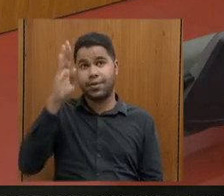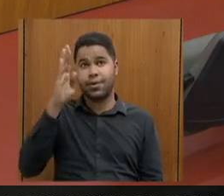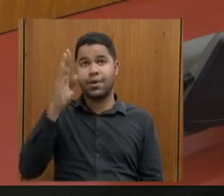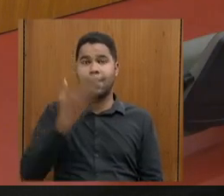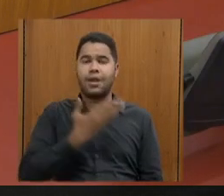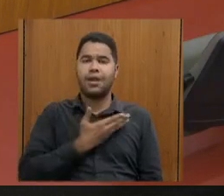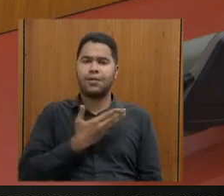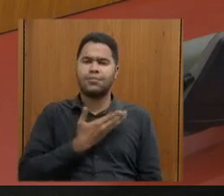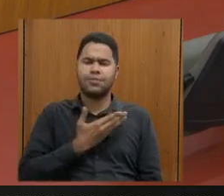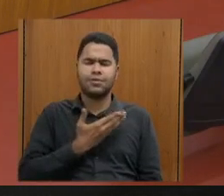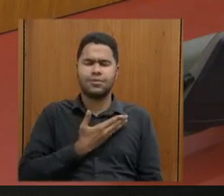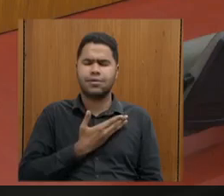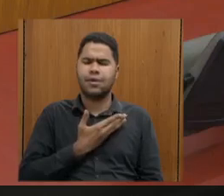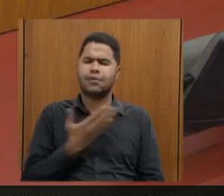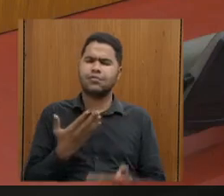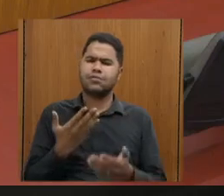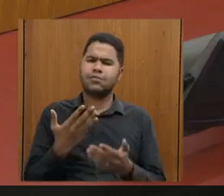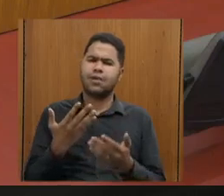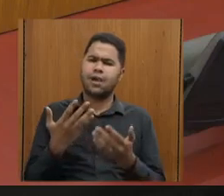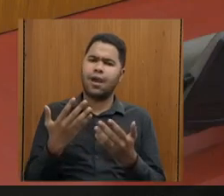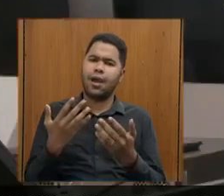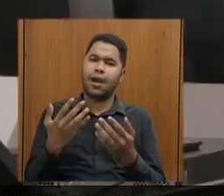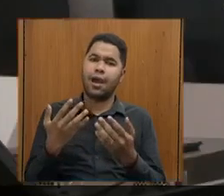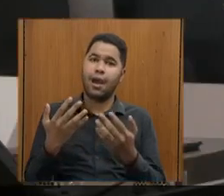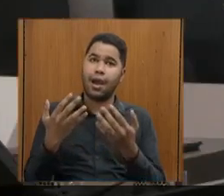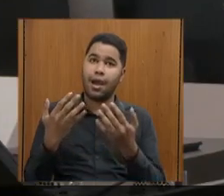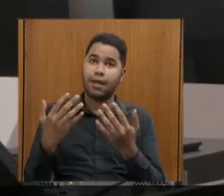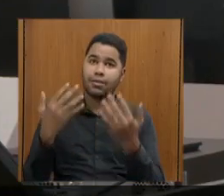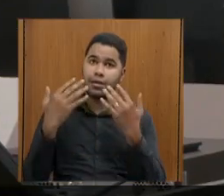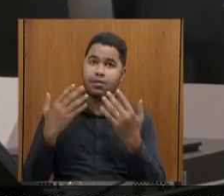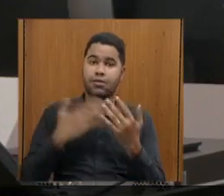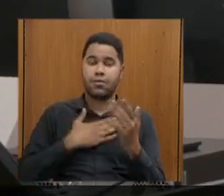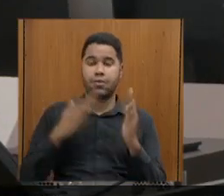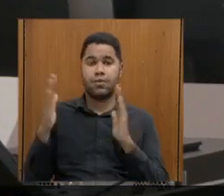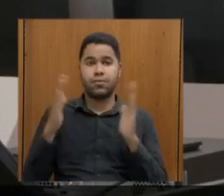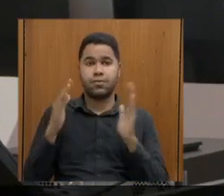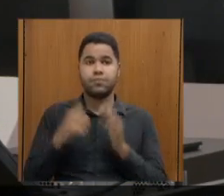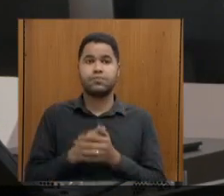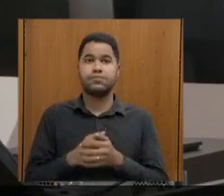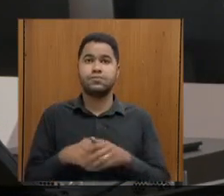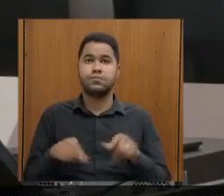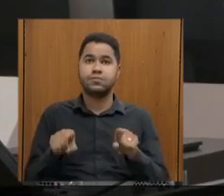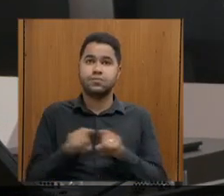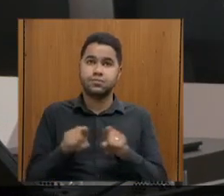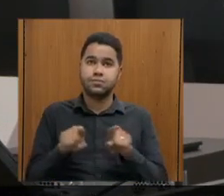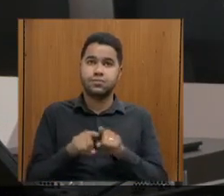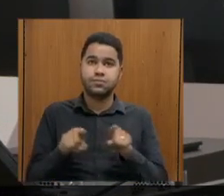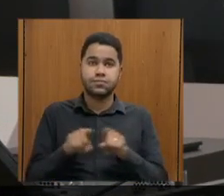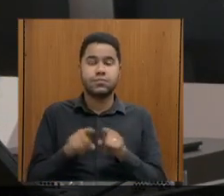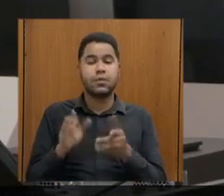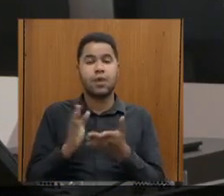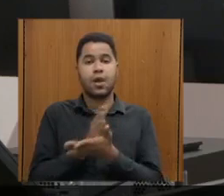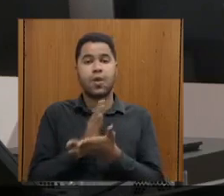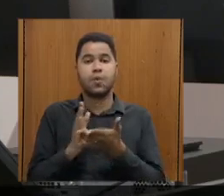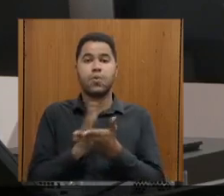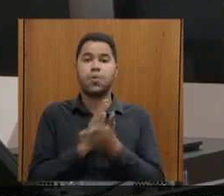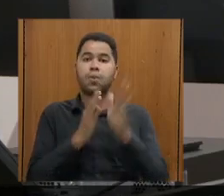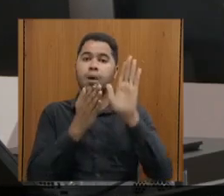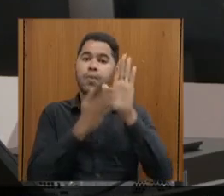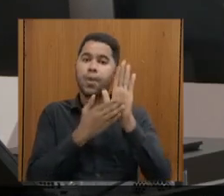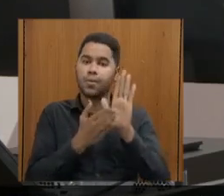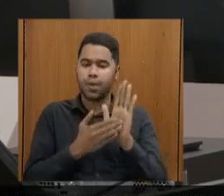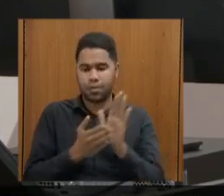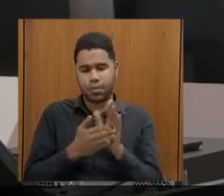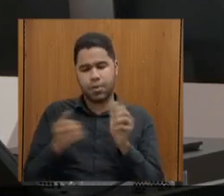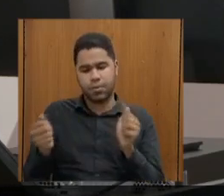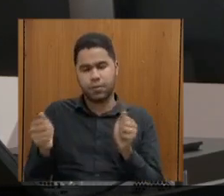amizade atenção que ele dedica ao meu mandato inclusive fazendo algumas pautas aí